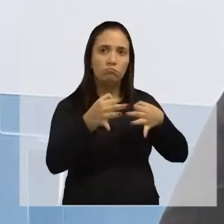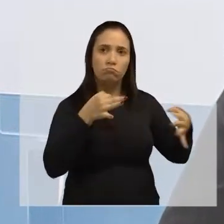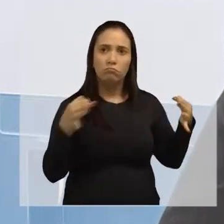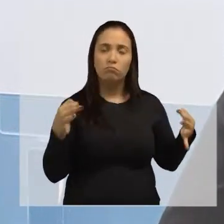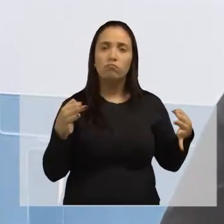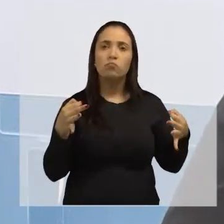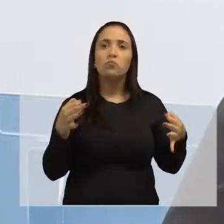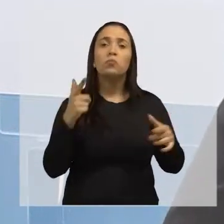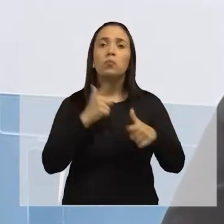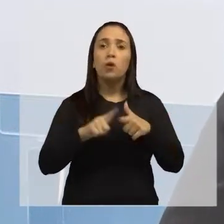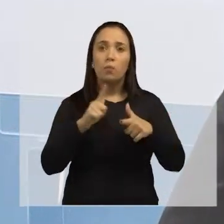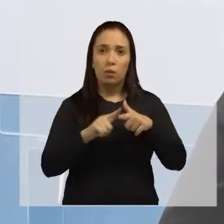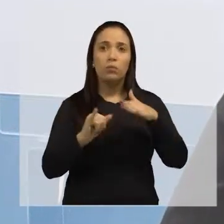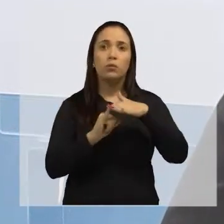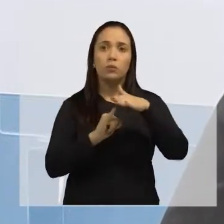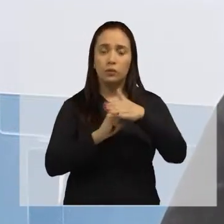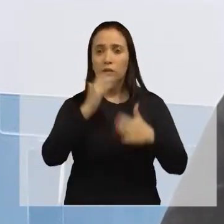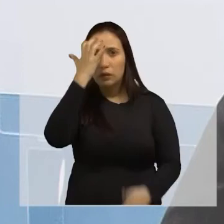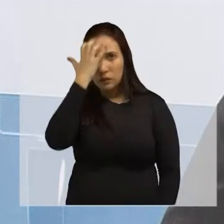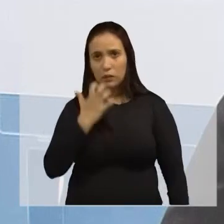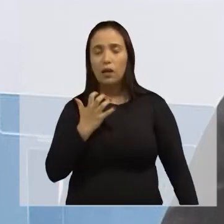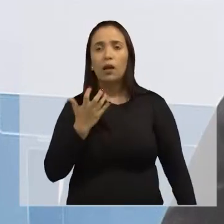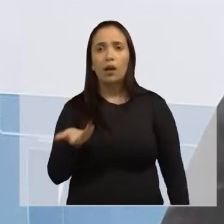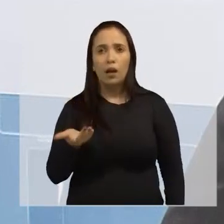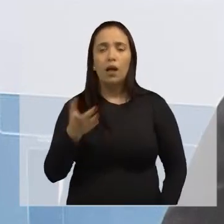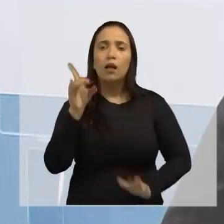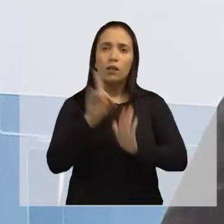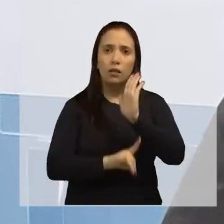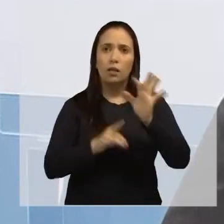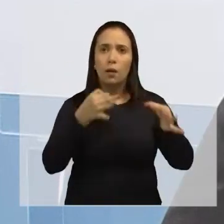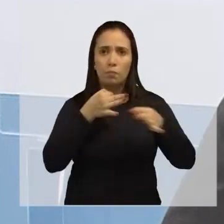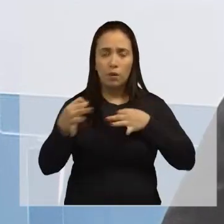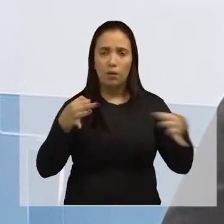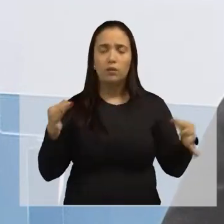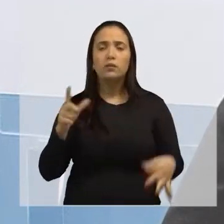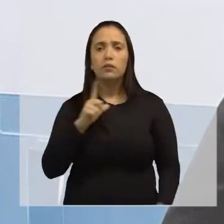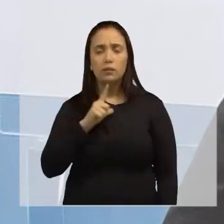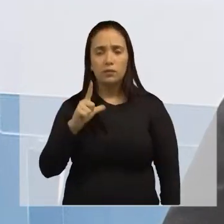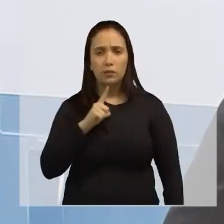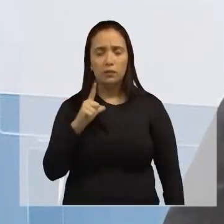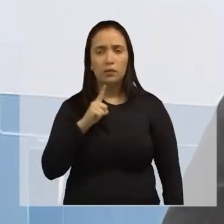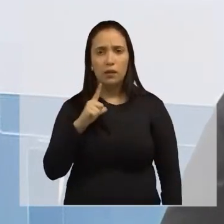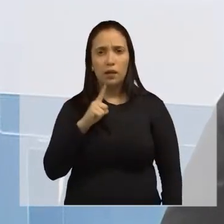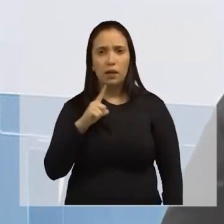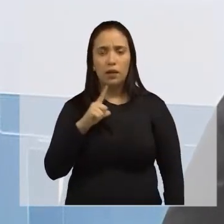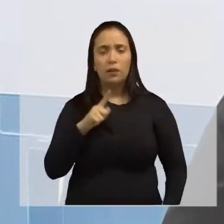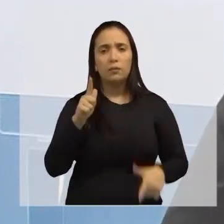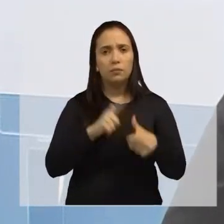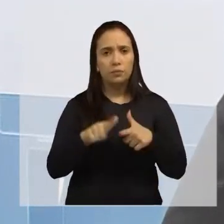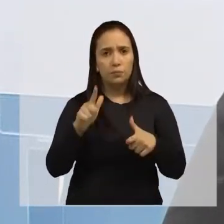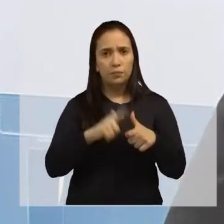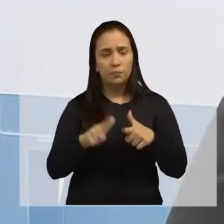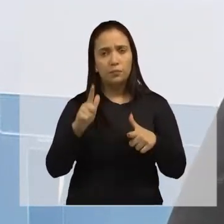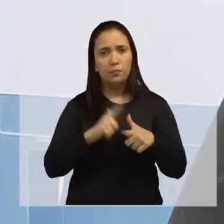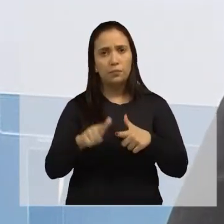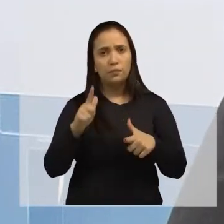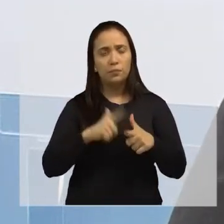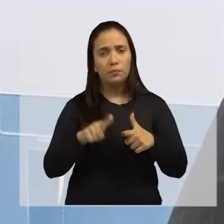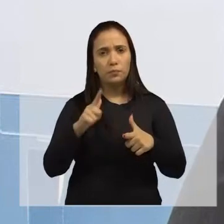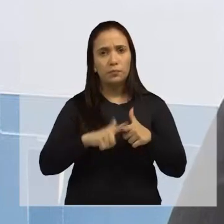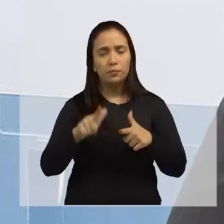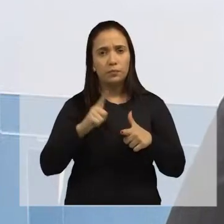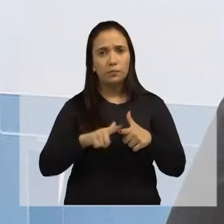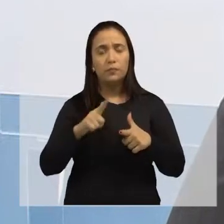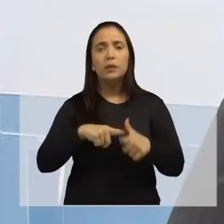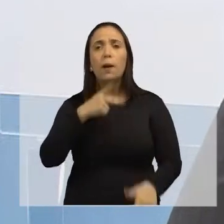problema institucional seríssimo, a nossa democracia está baleada, está cambaleante, E a contribuição do